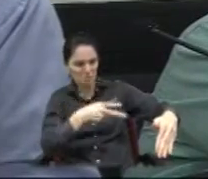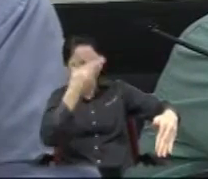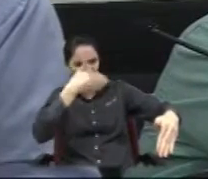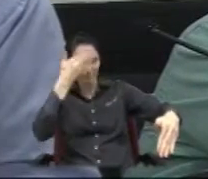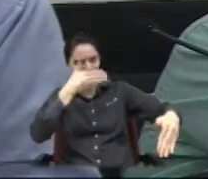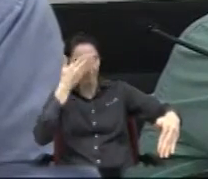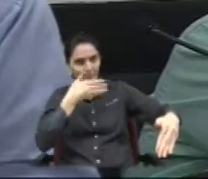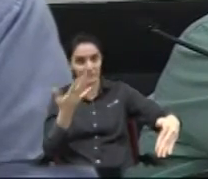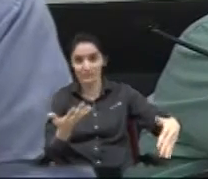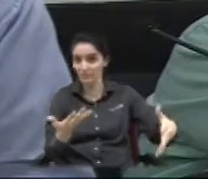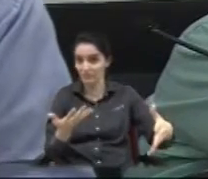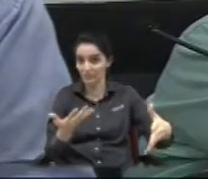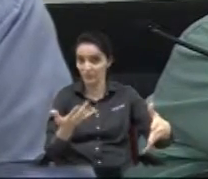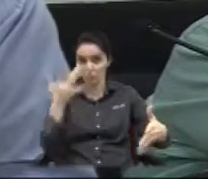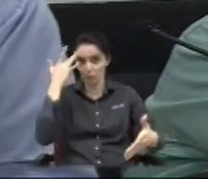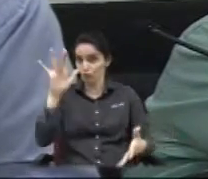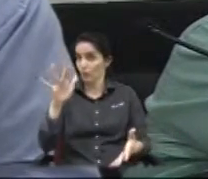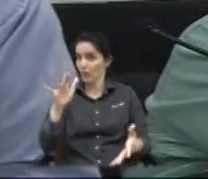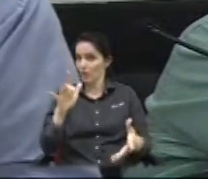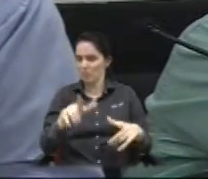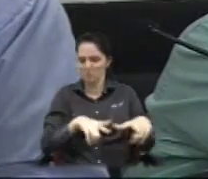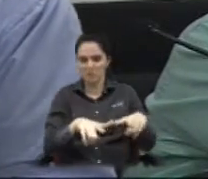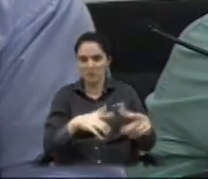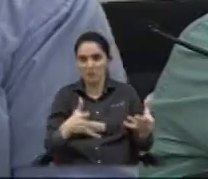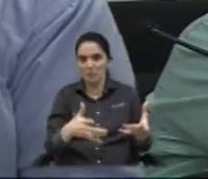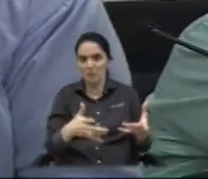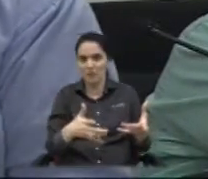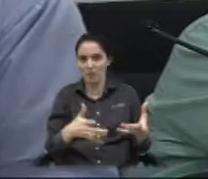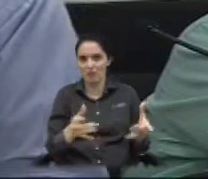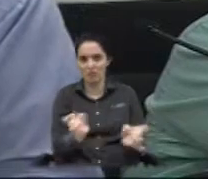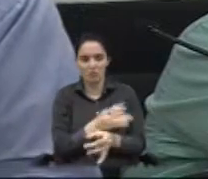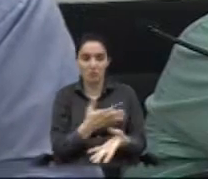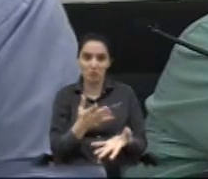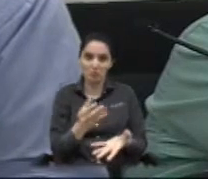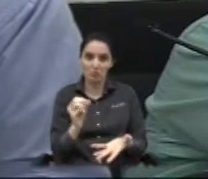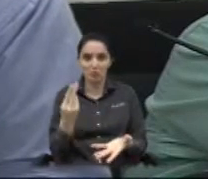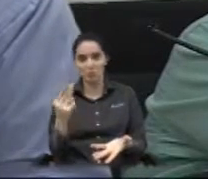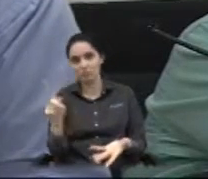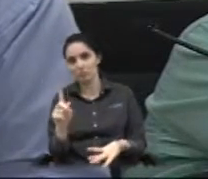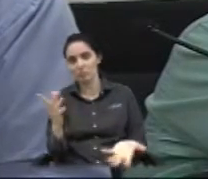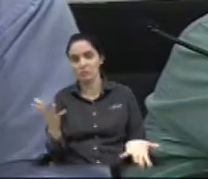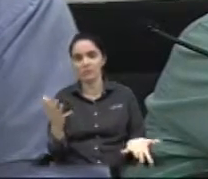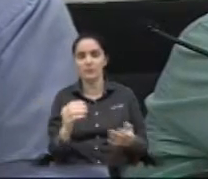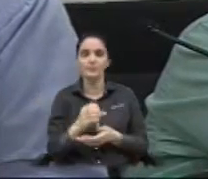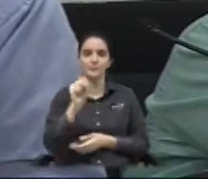feito o trabalho. Então, esse projeto que a gente está fazendo,